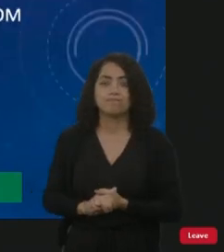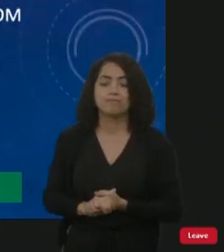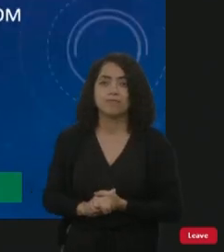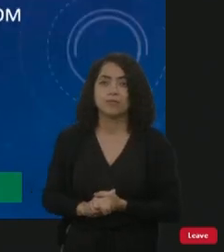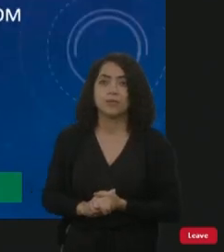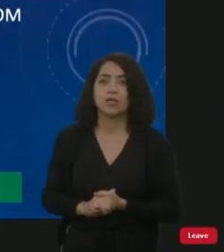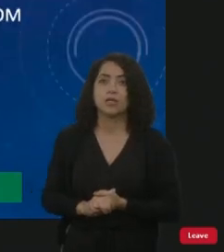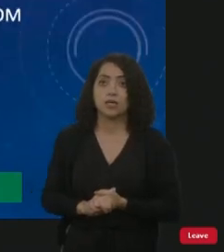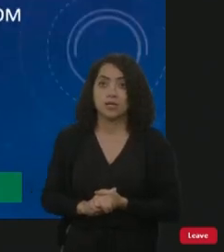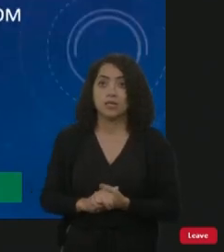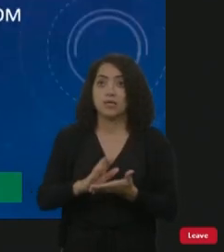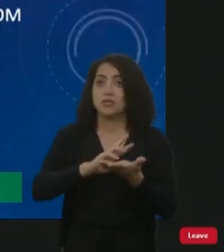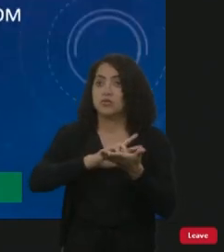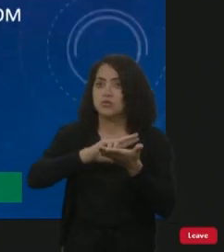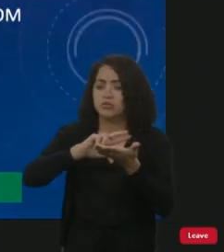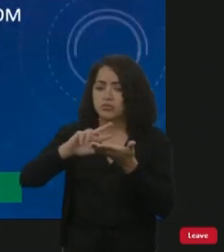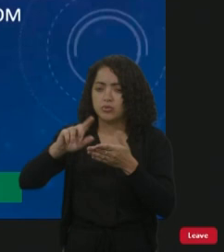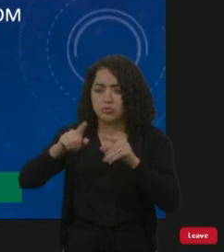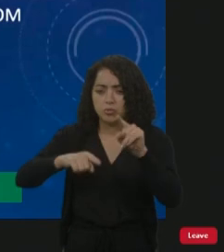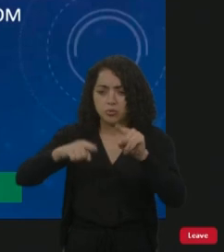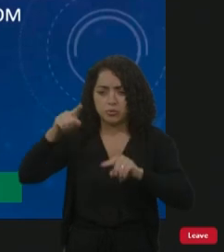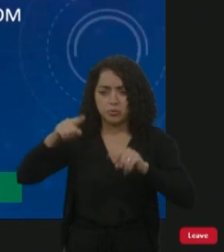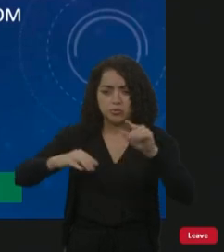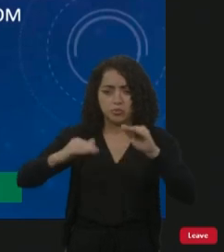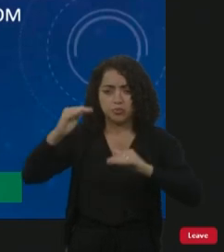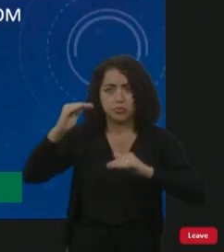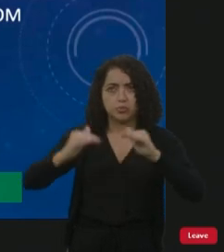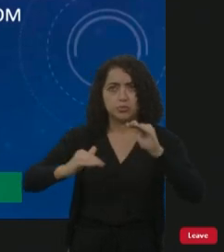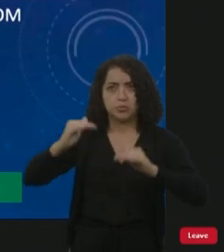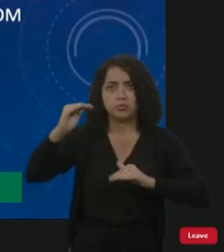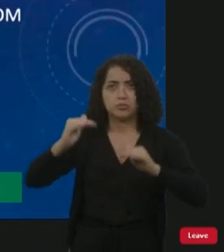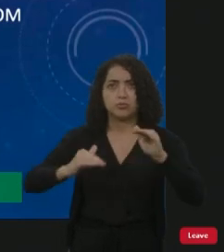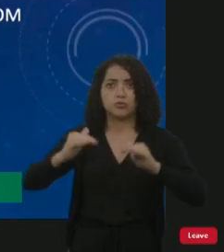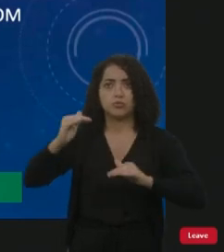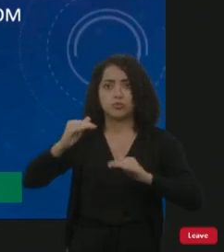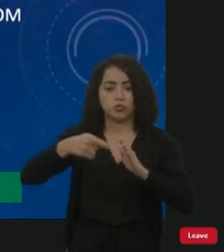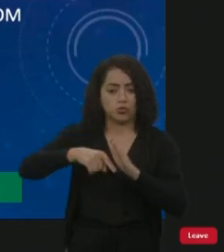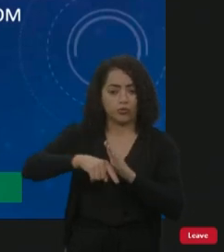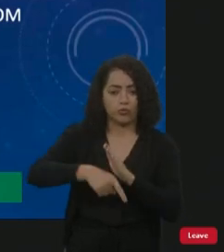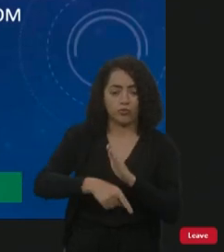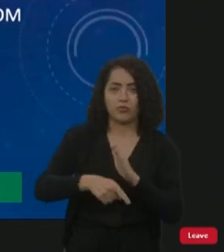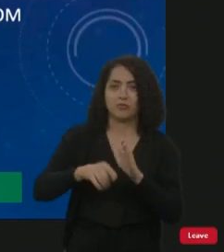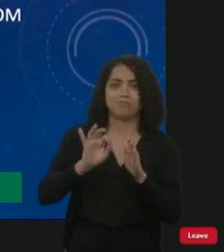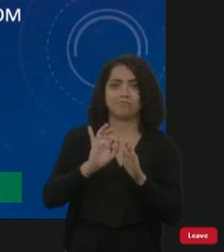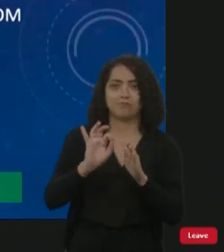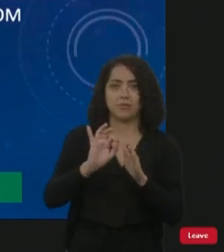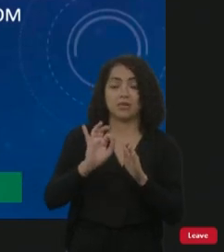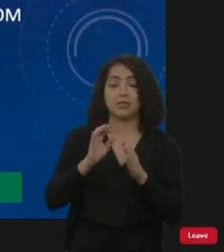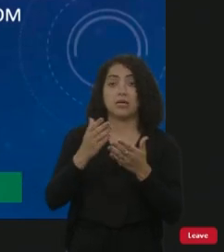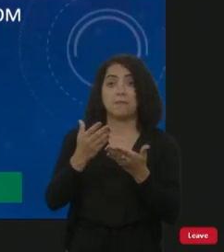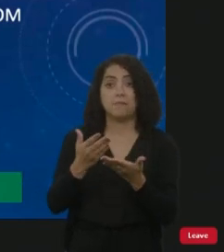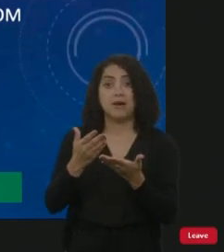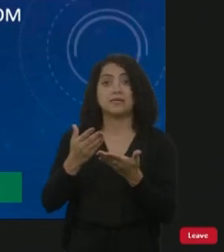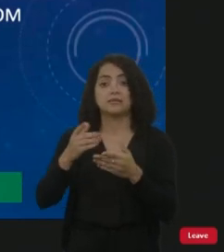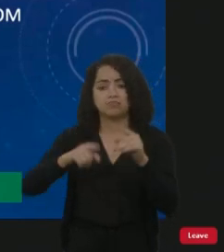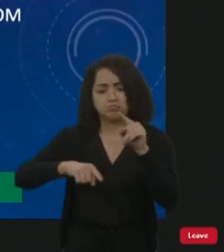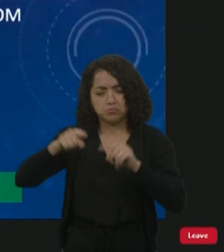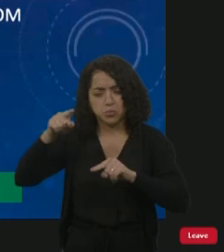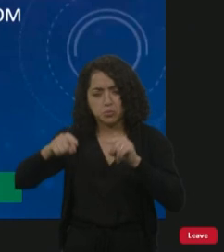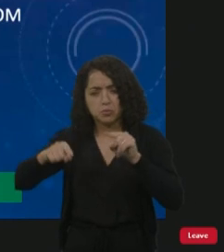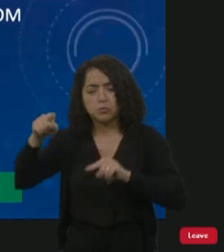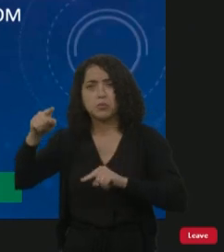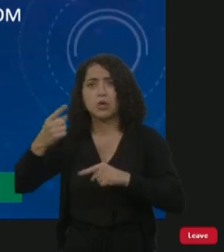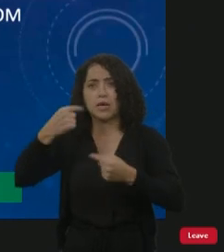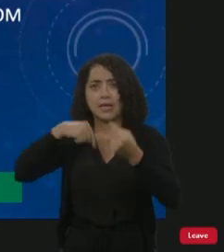Tinha diversas alterações de exame, não vou entrar no Medicase aqui, mas ele tinha alterações de enzimas